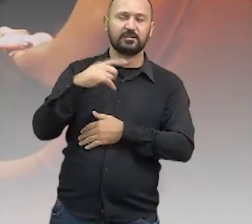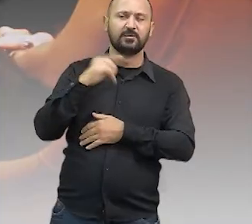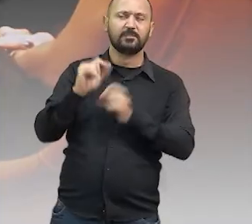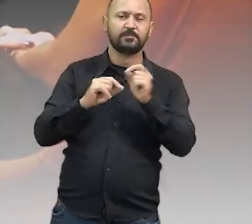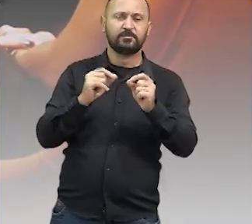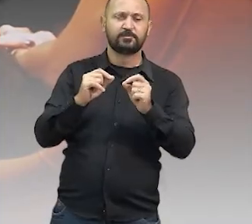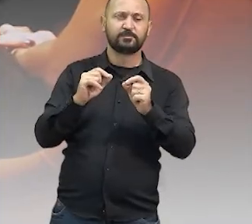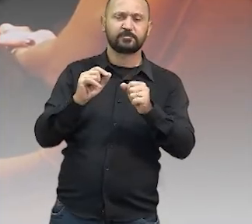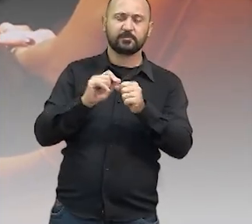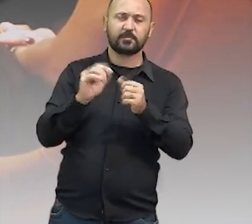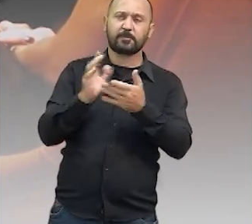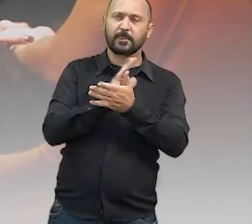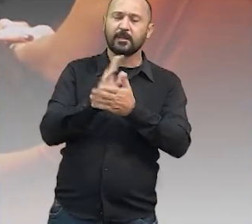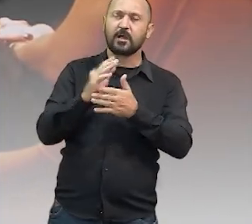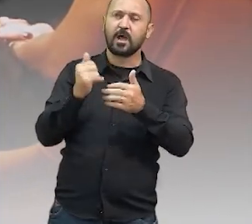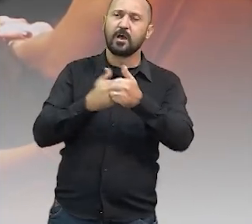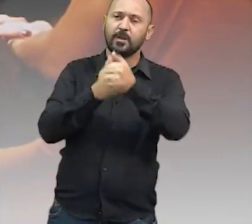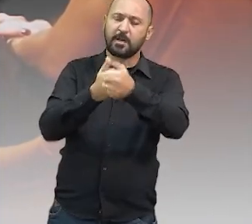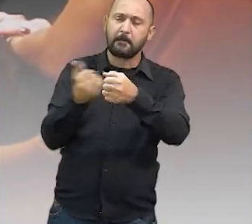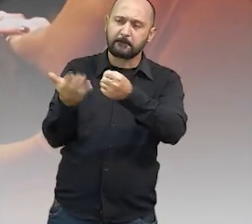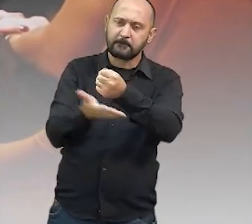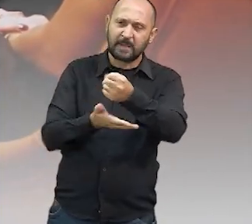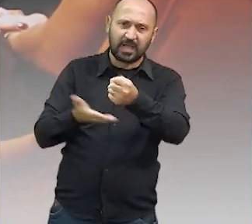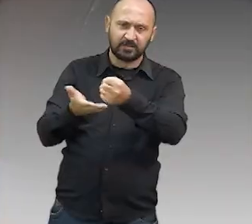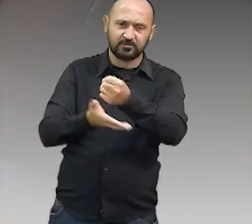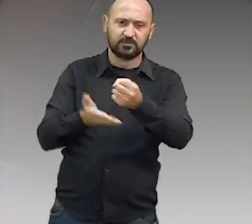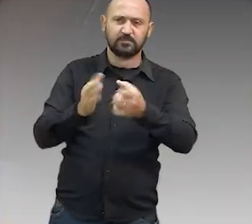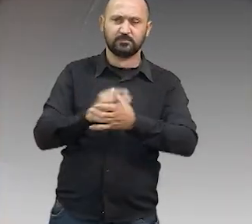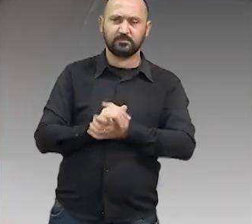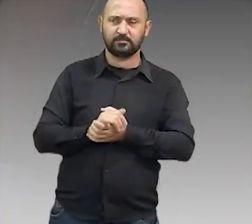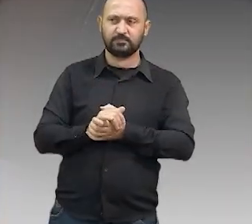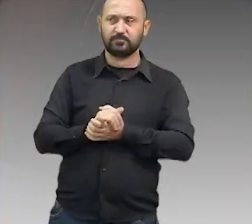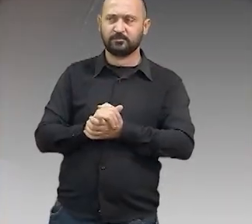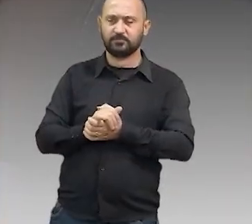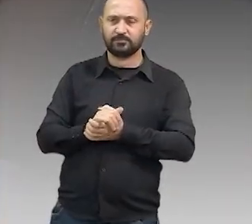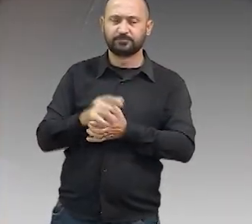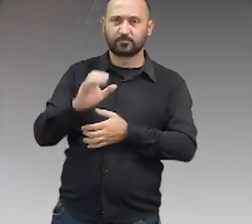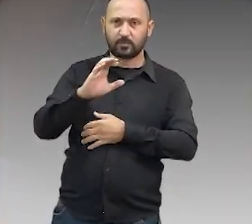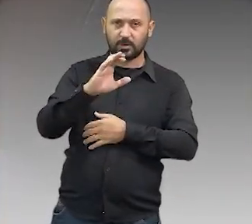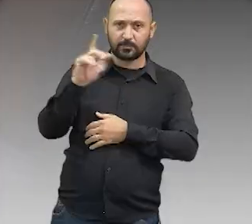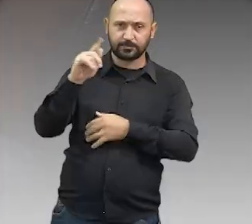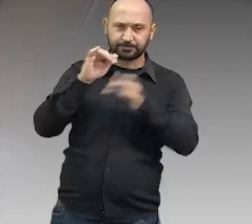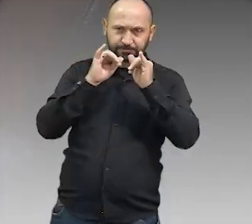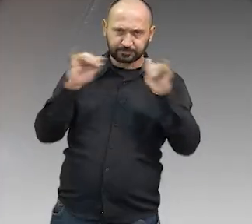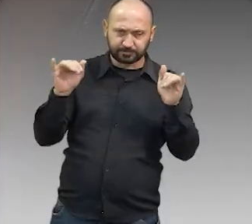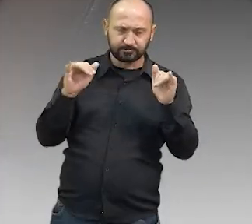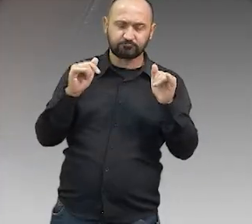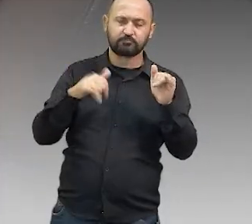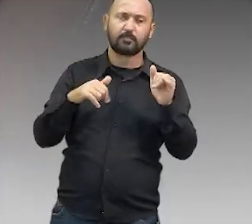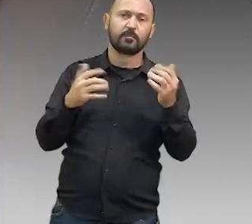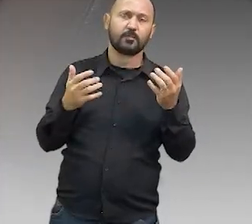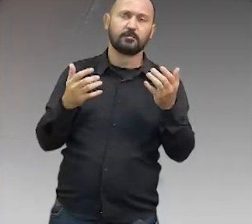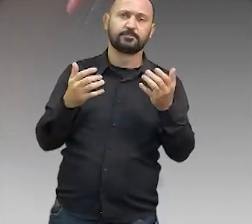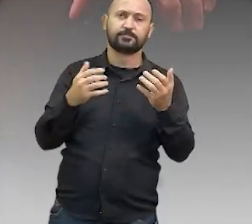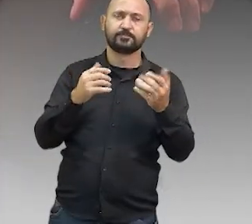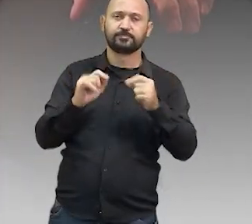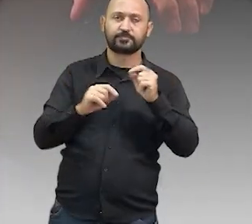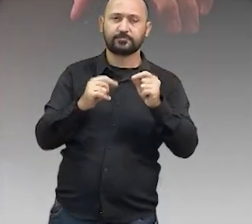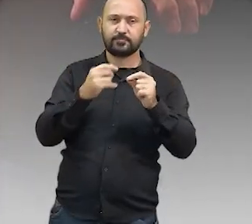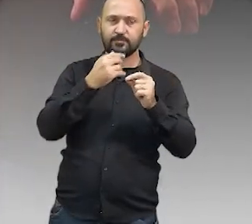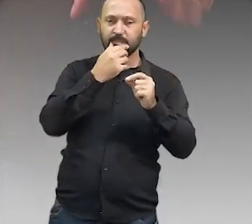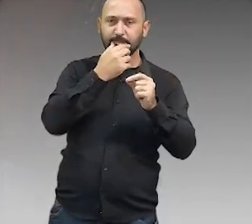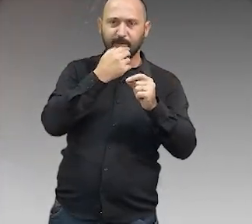pouco tempo a gente fazia uma cobertura superficial. O próprio Campo Grande News,